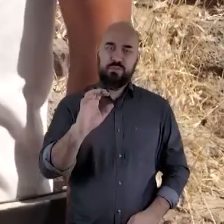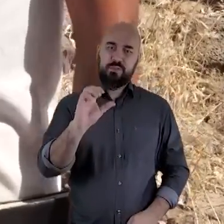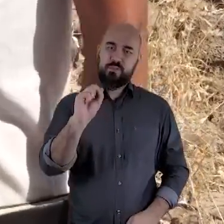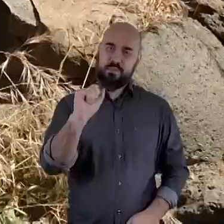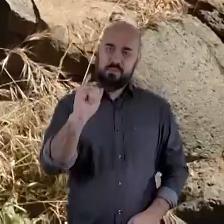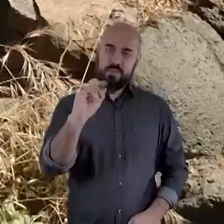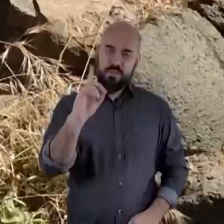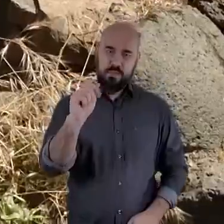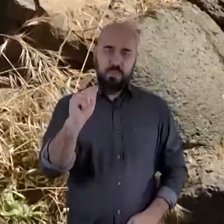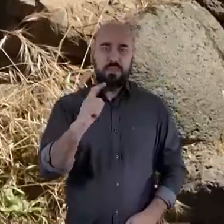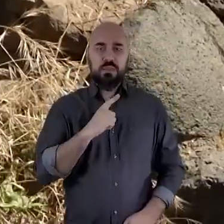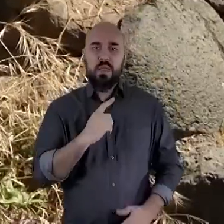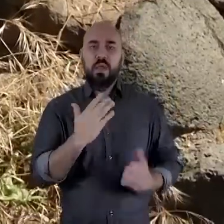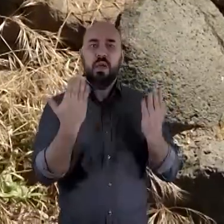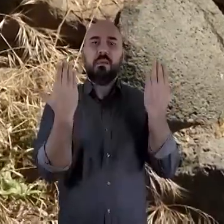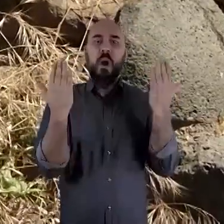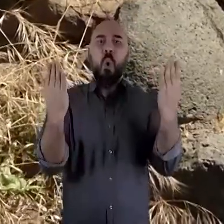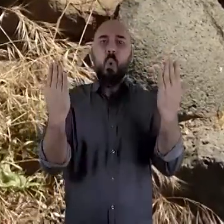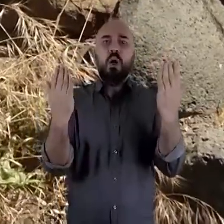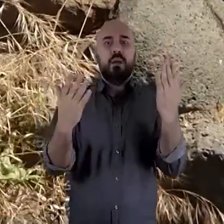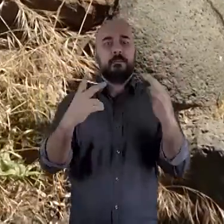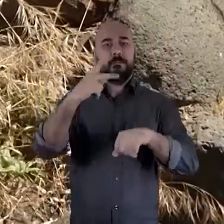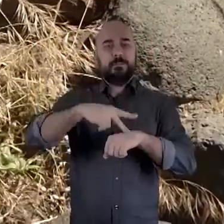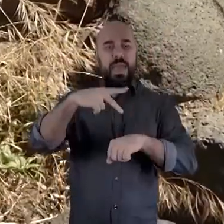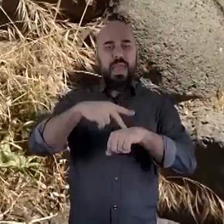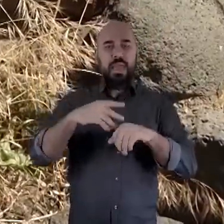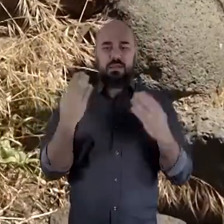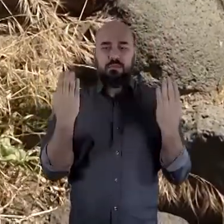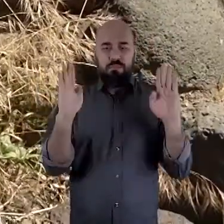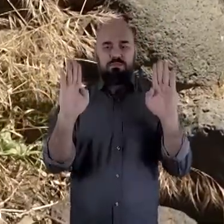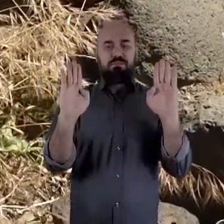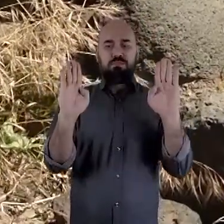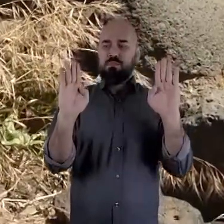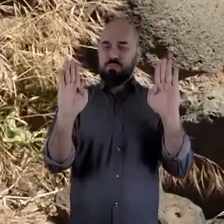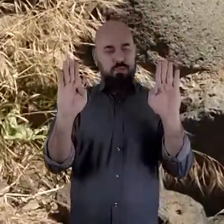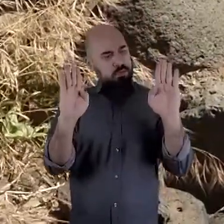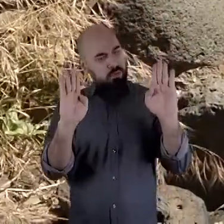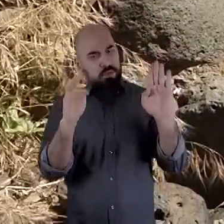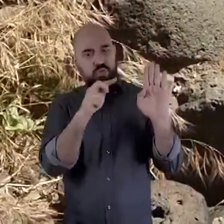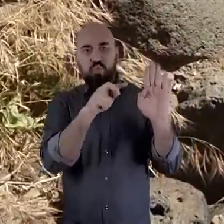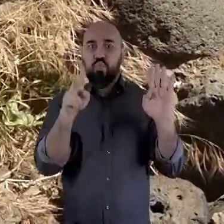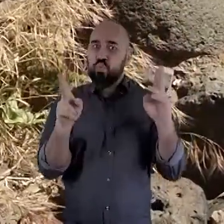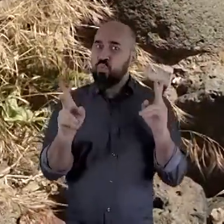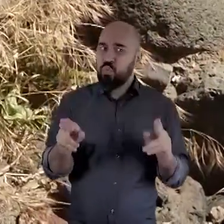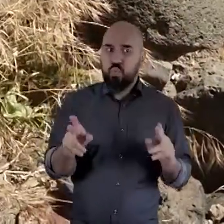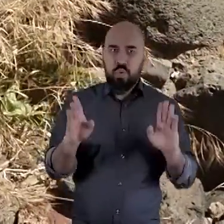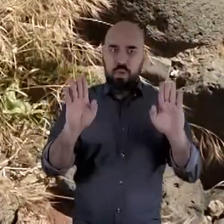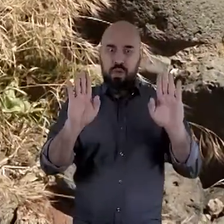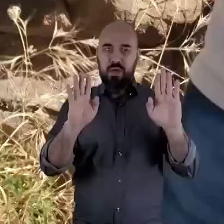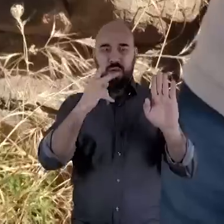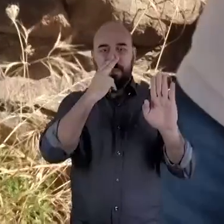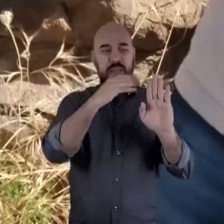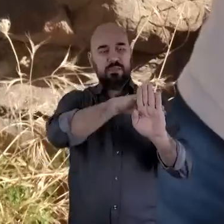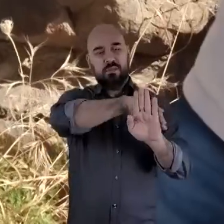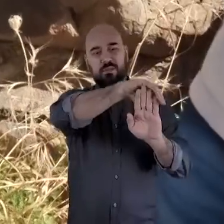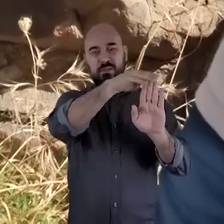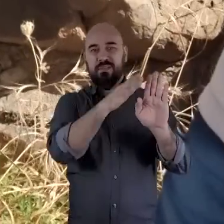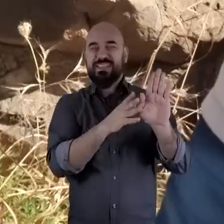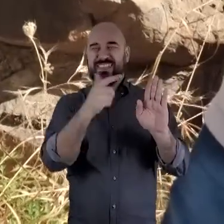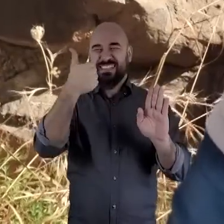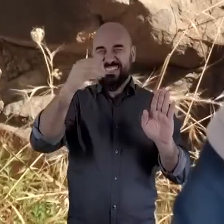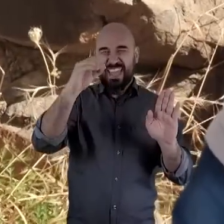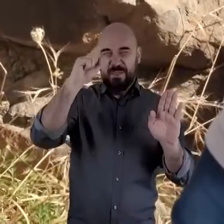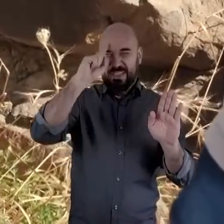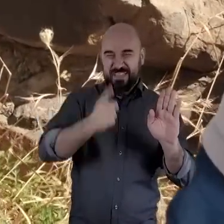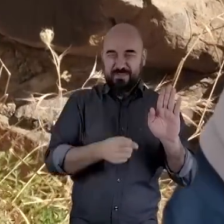na entrada 2 pedras, uma está aqui, nós temos uma outra similar a esta do outro lado, que ficam aqui, olha, parece até aquela famosa